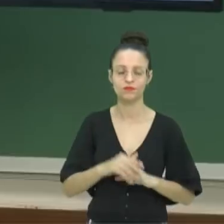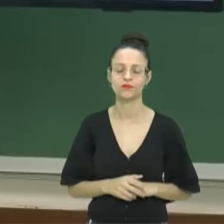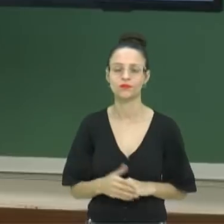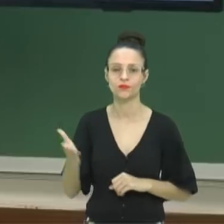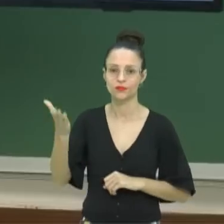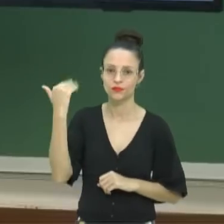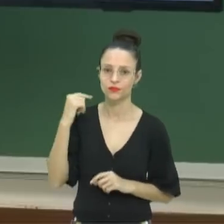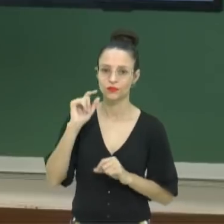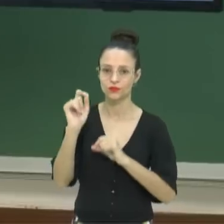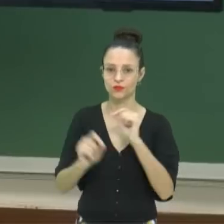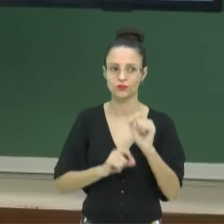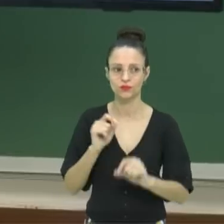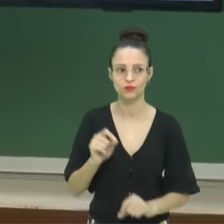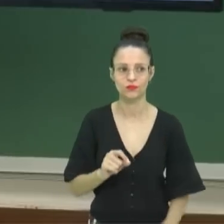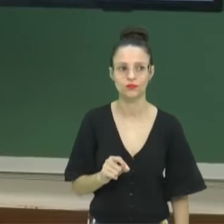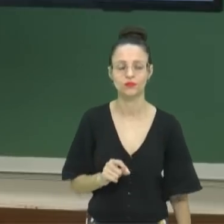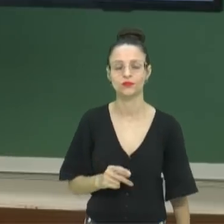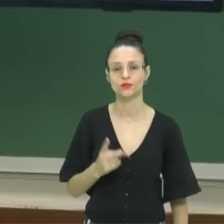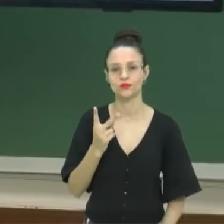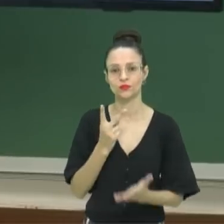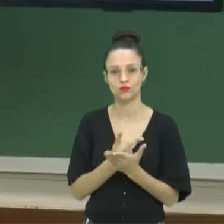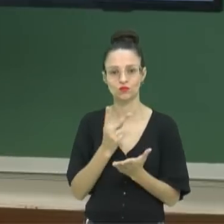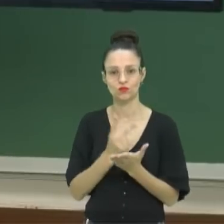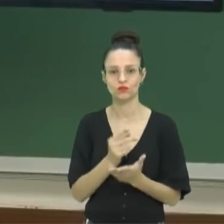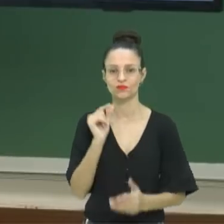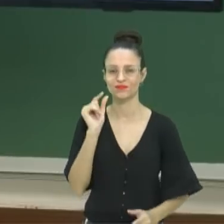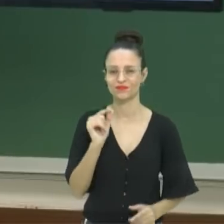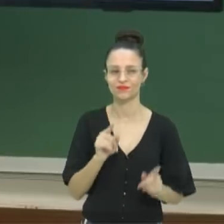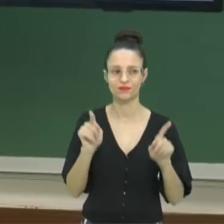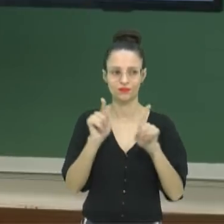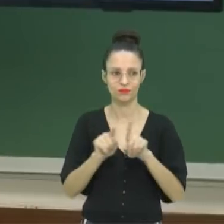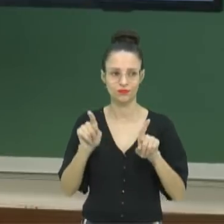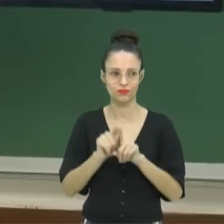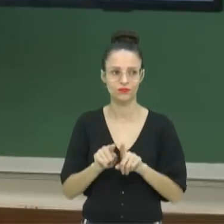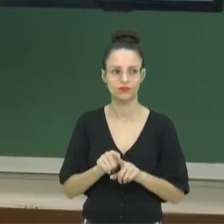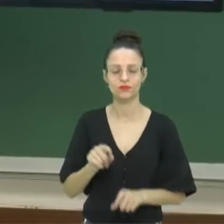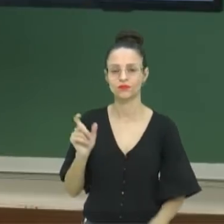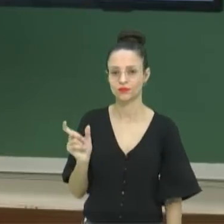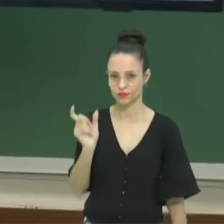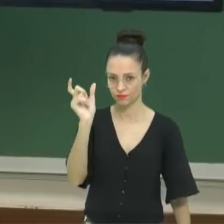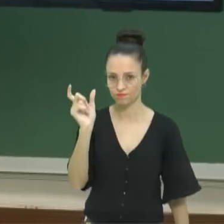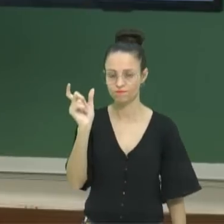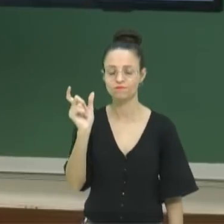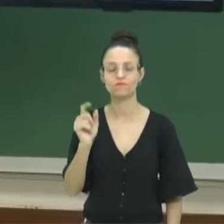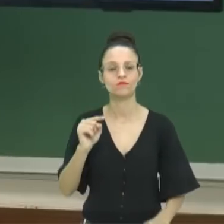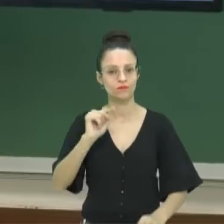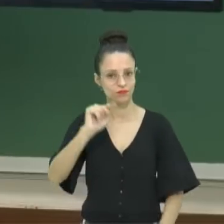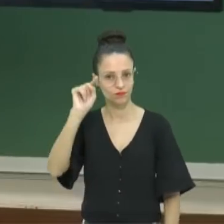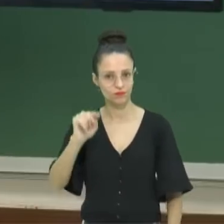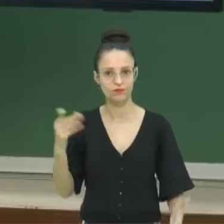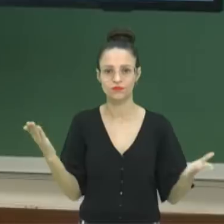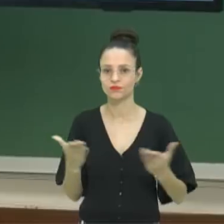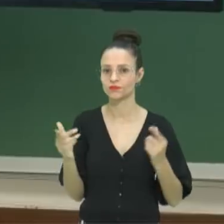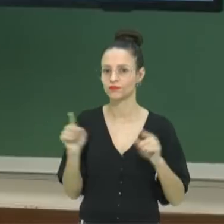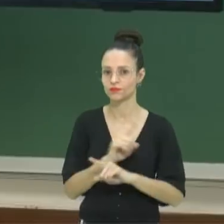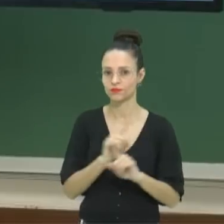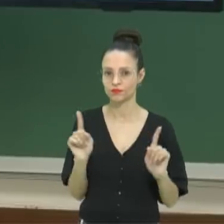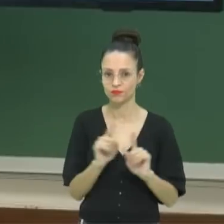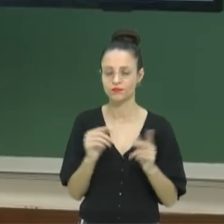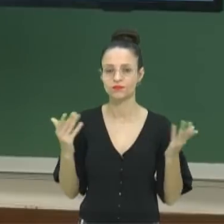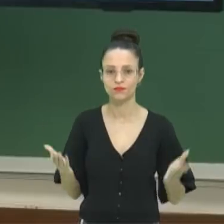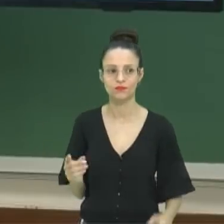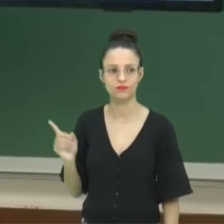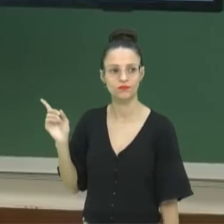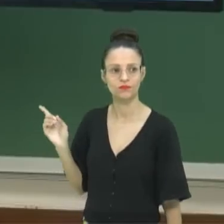nós tínhamos duas palavras repetidas antes do acordo, a primeira vinha acentuada. Agora não vem mais. Tá certo? Então,